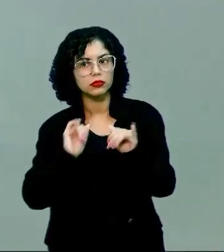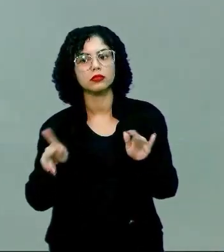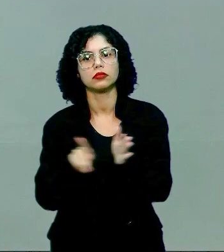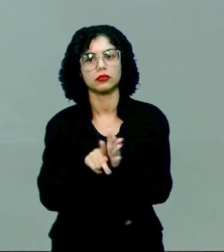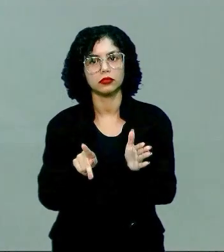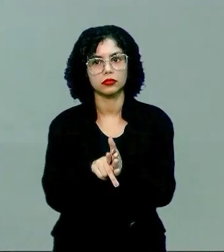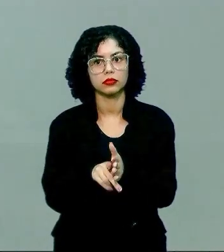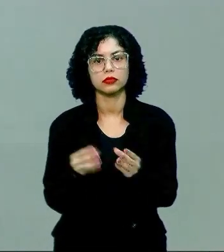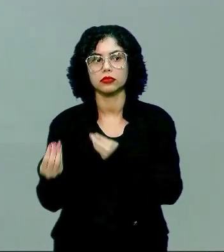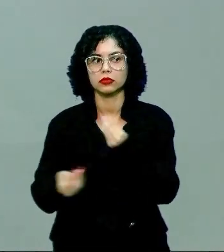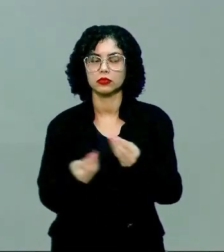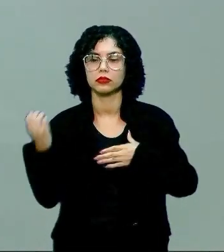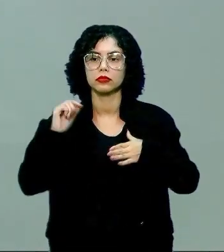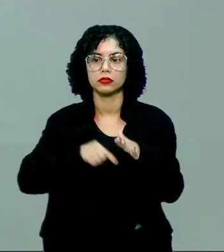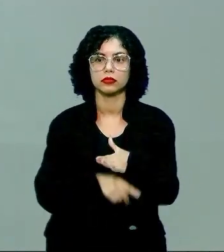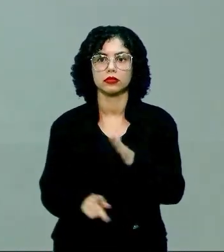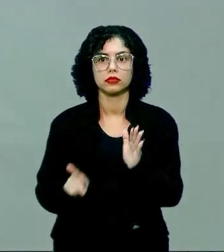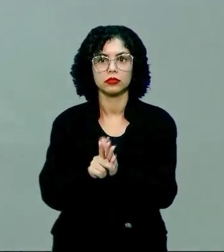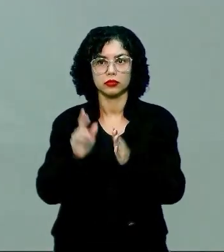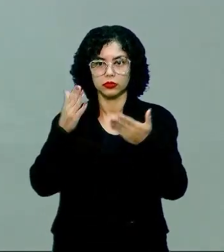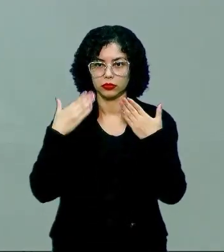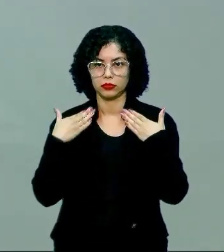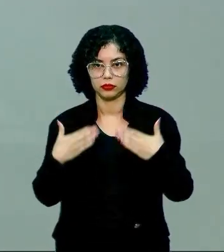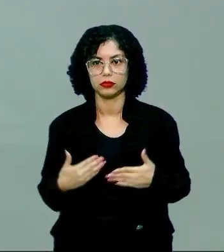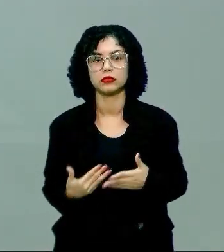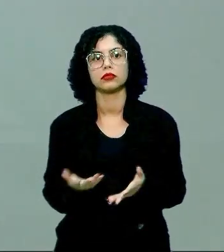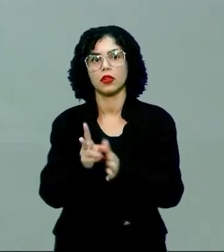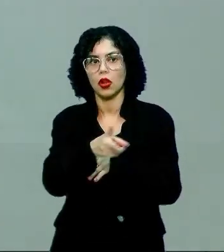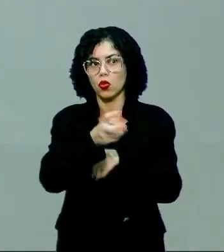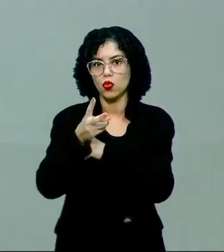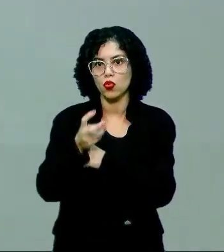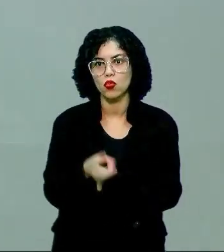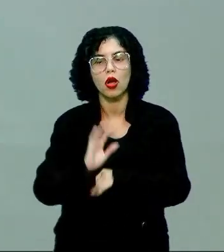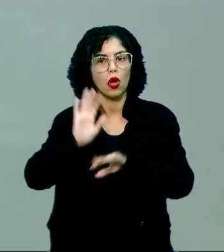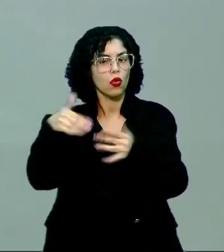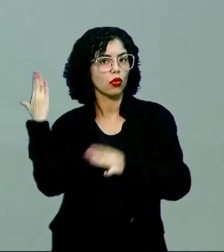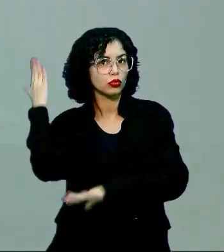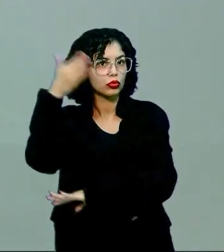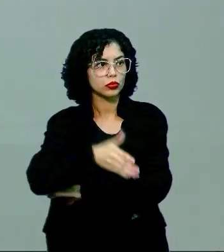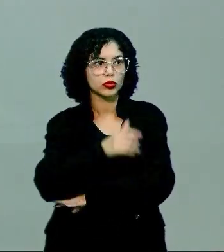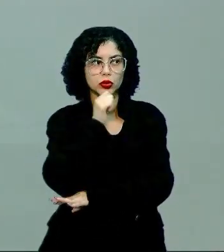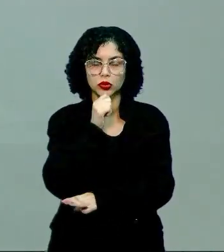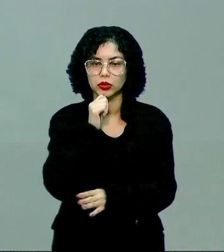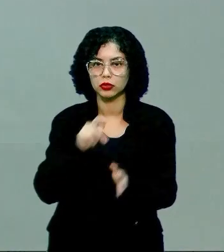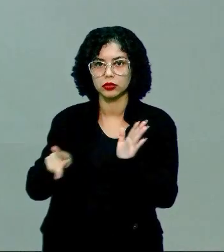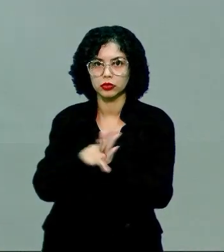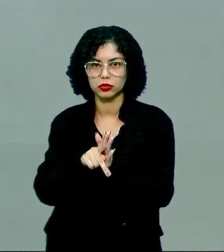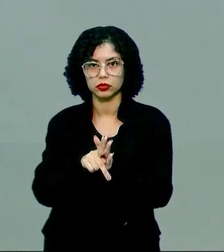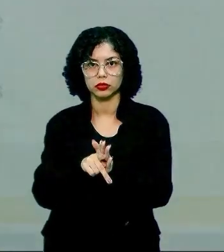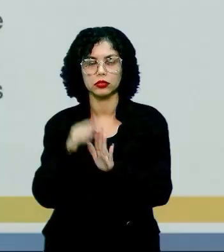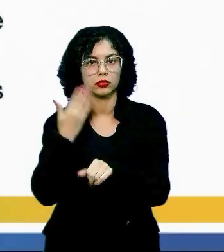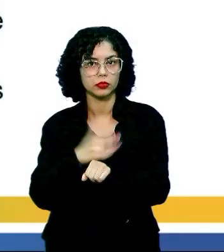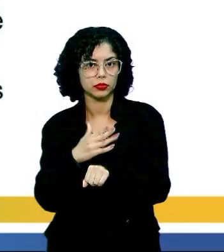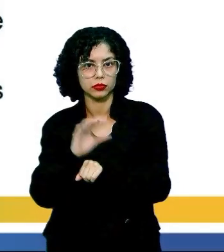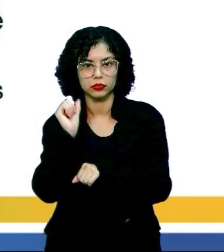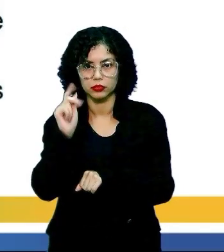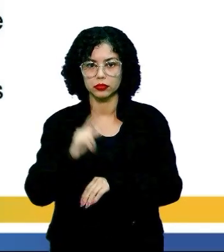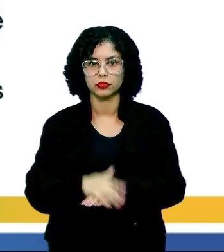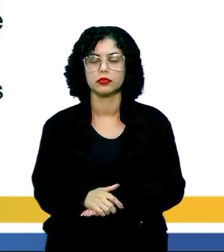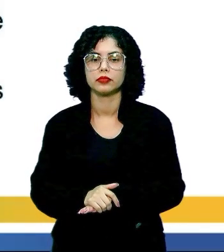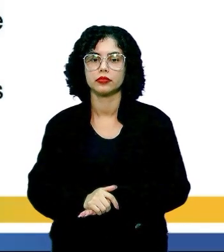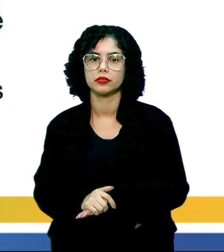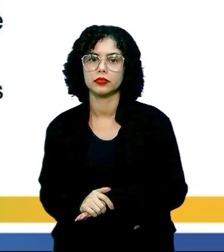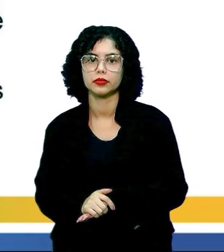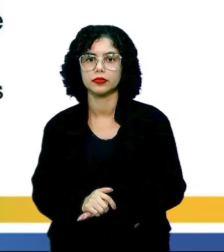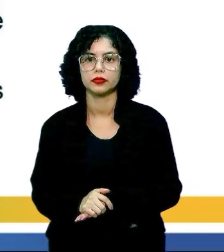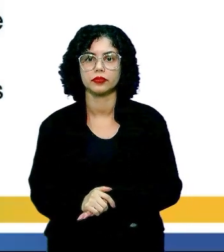como a gente insere isso no nosso contexto como a gente absorve e qual o direcionamento que a gente dá para esse tipo de prática Tranquilo então